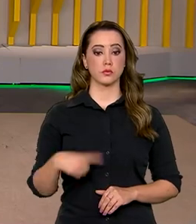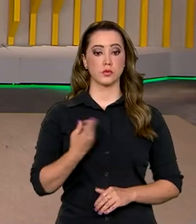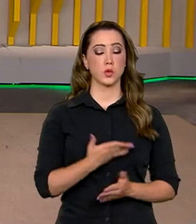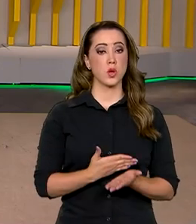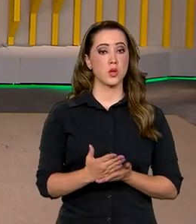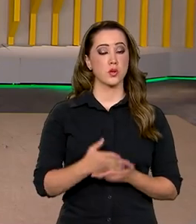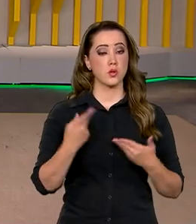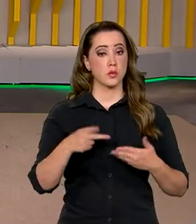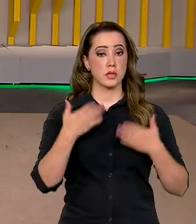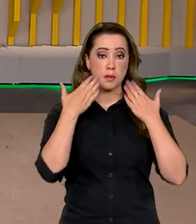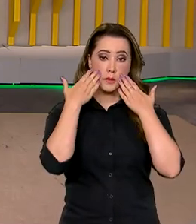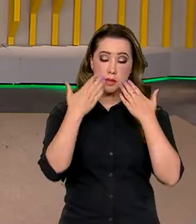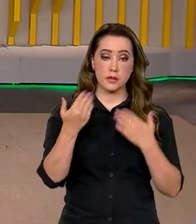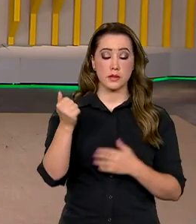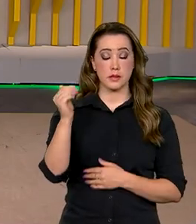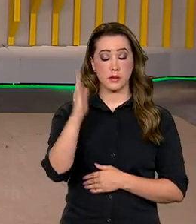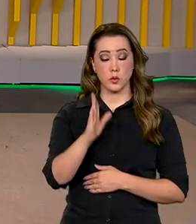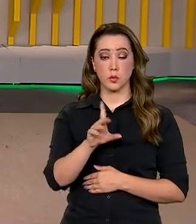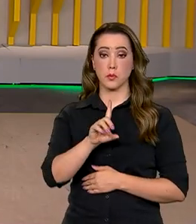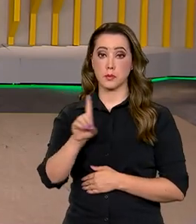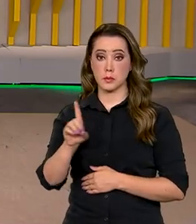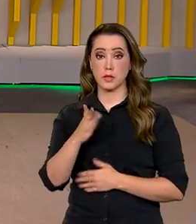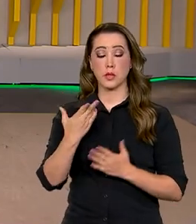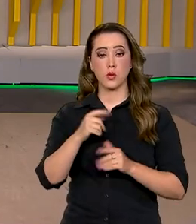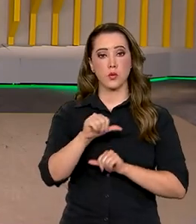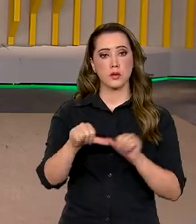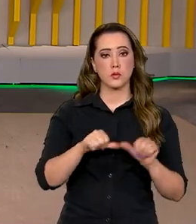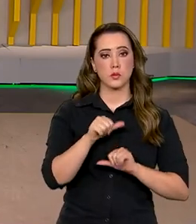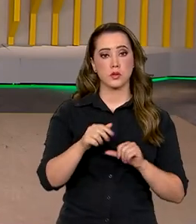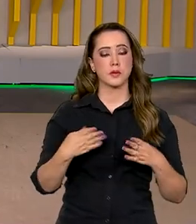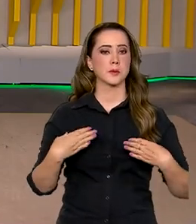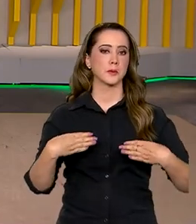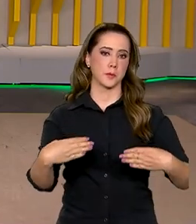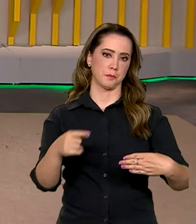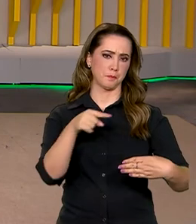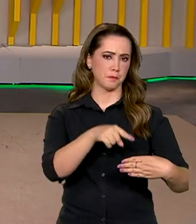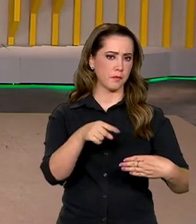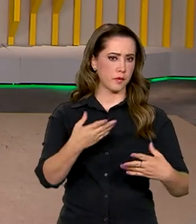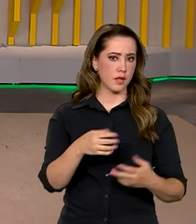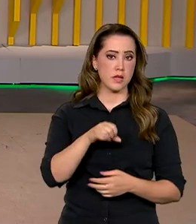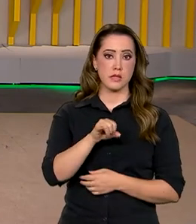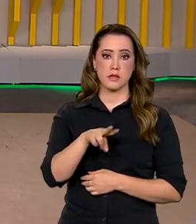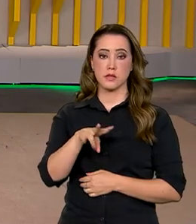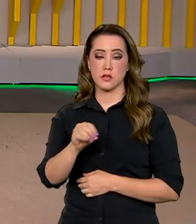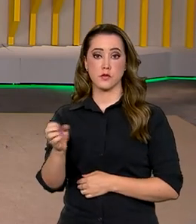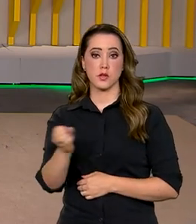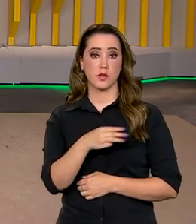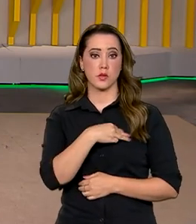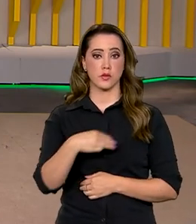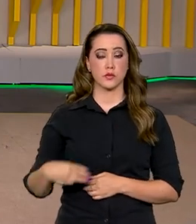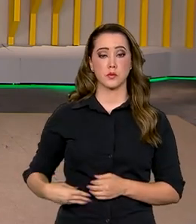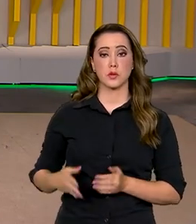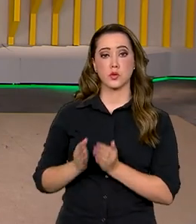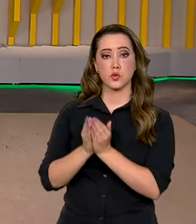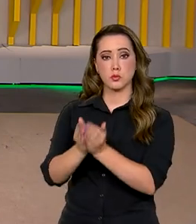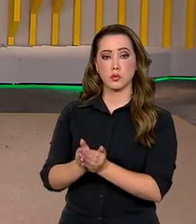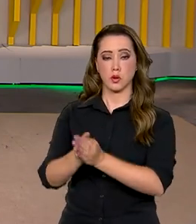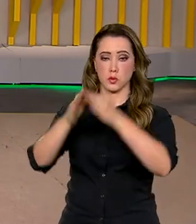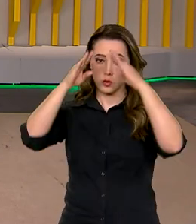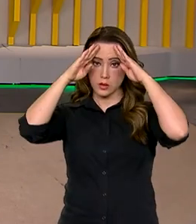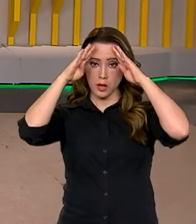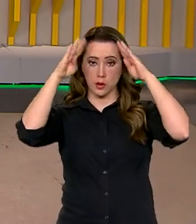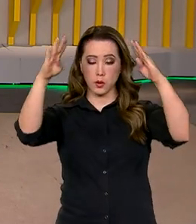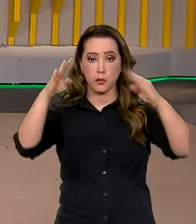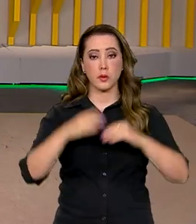Nós começamos esta edição do Brasil em Dia com as mudanças na Esplanada. Silvio Costa Filho é o novo ministro de Portos e